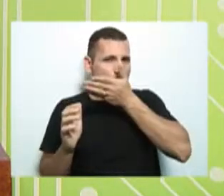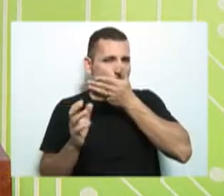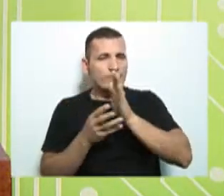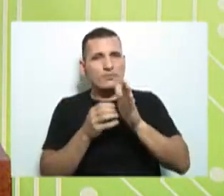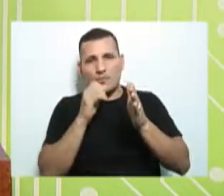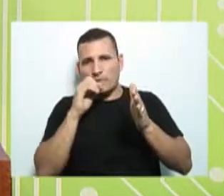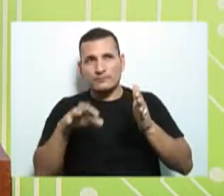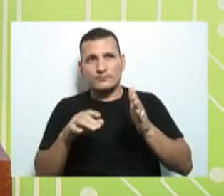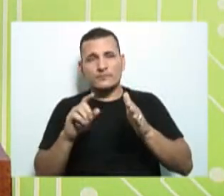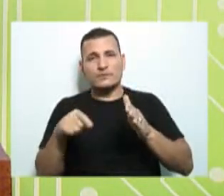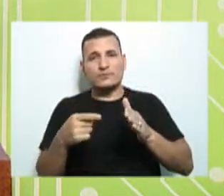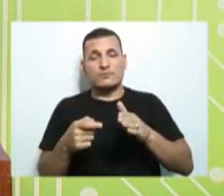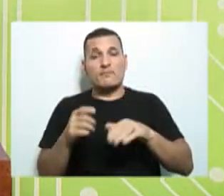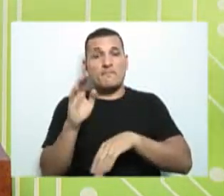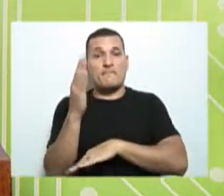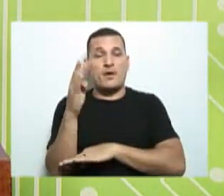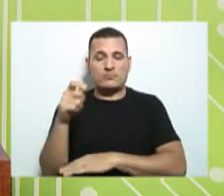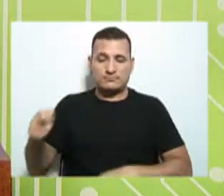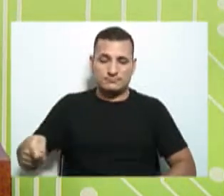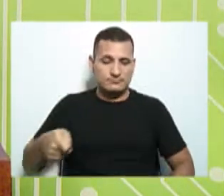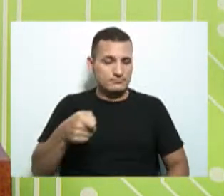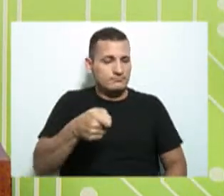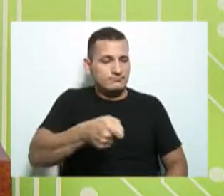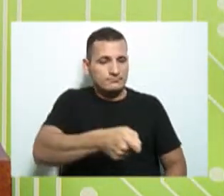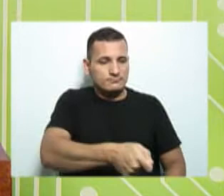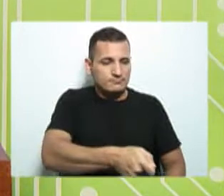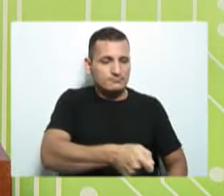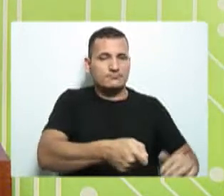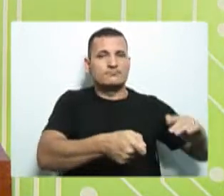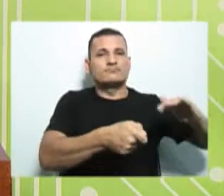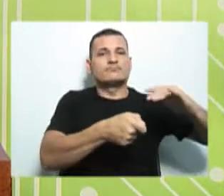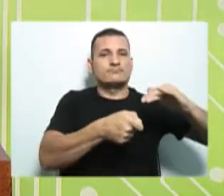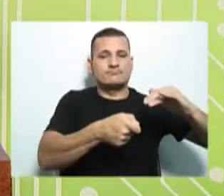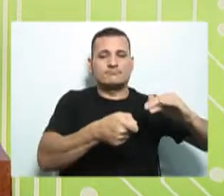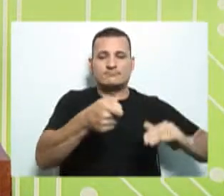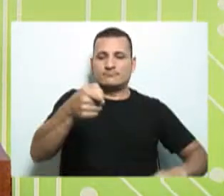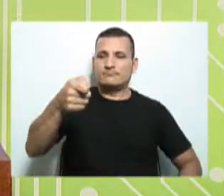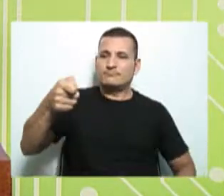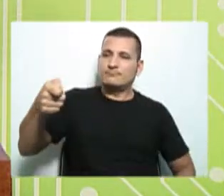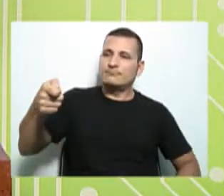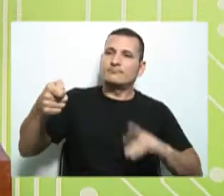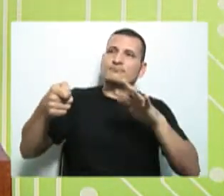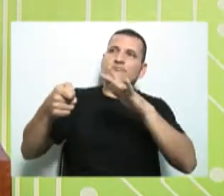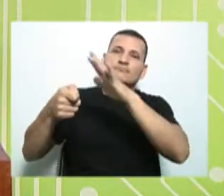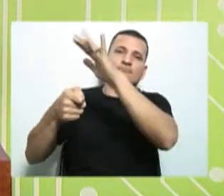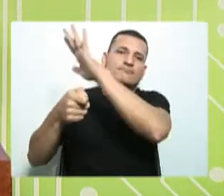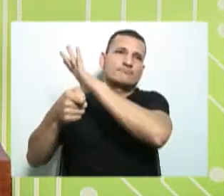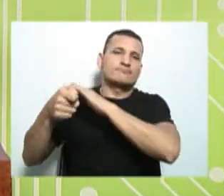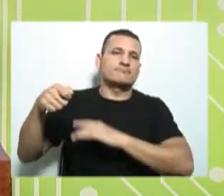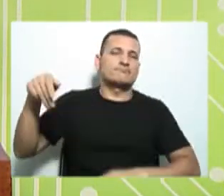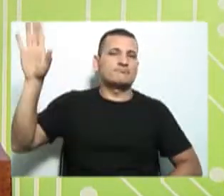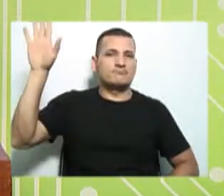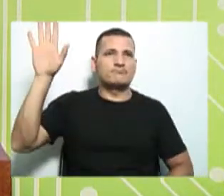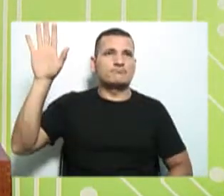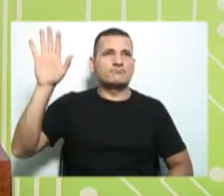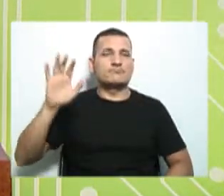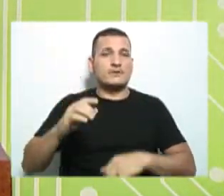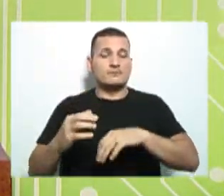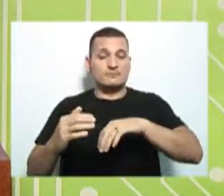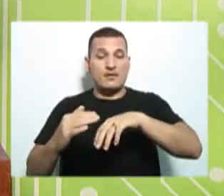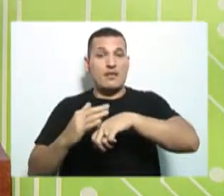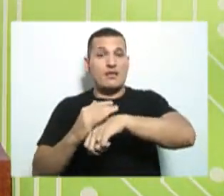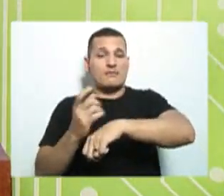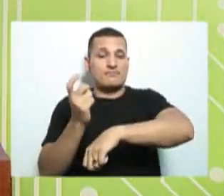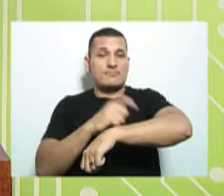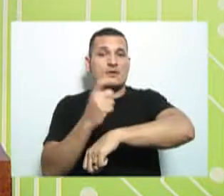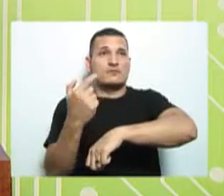mais, e pegou um graveto e voltou lá para salvar o escorpião. O escorpião subiu no graveto e foi subindo para a mão do mestre para querer picar o mestre. O